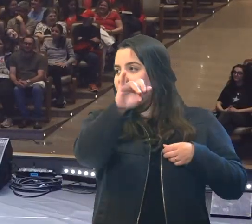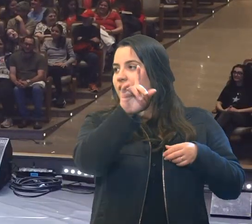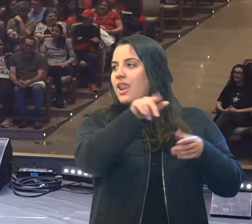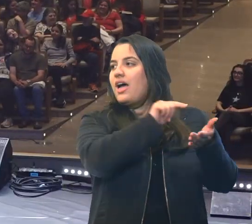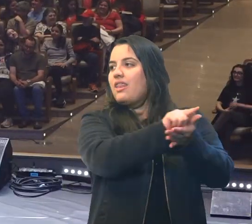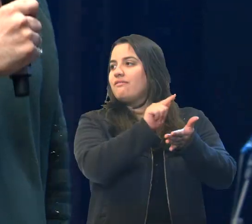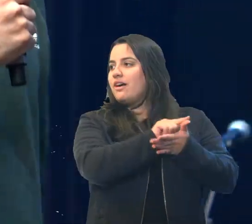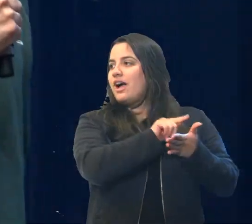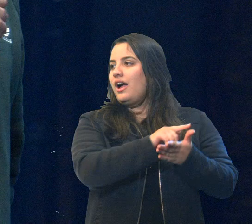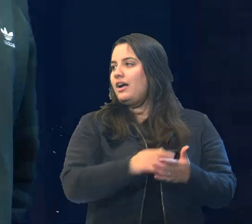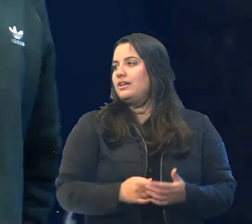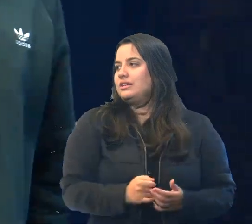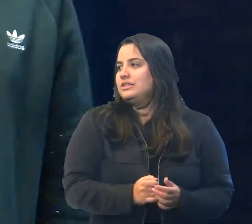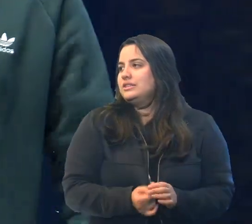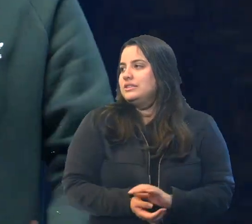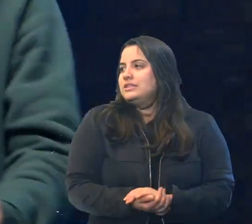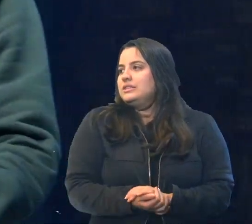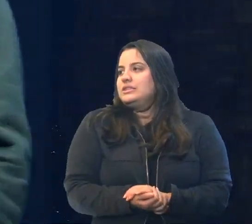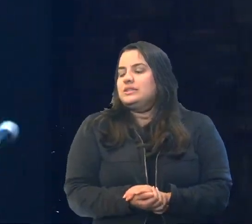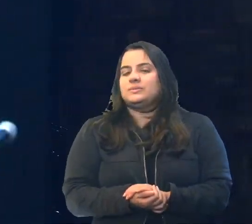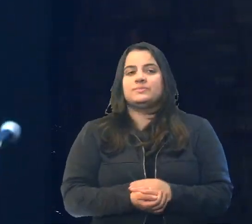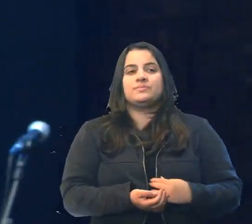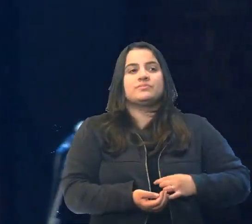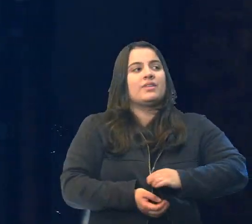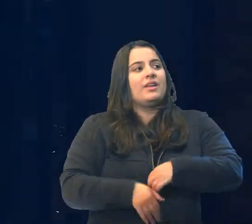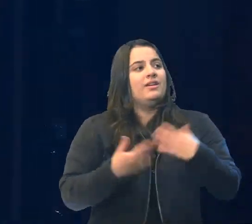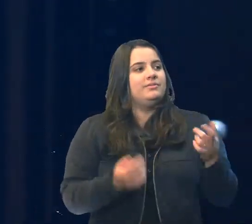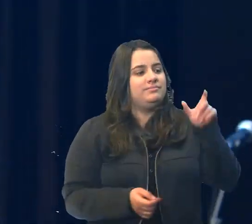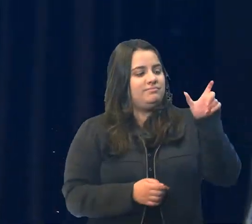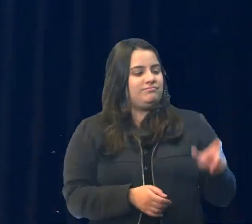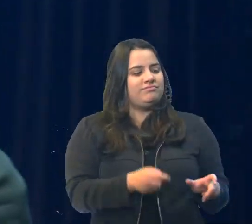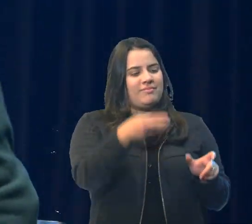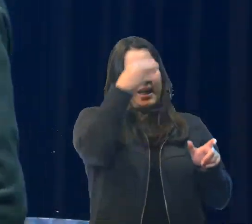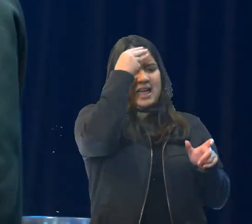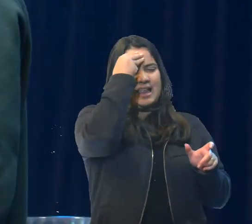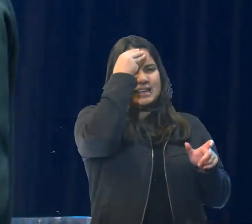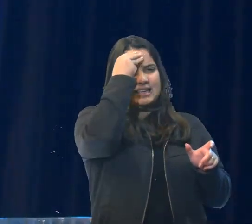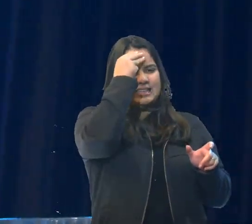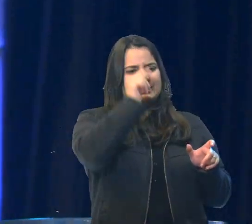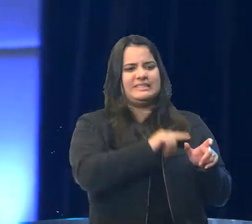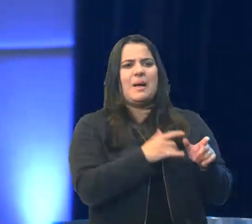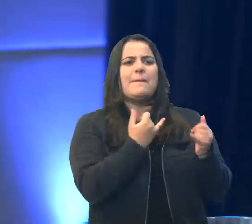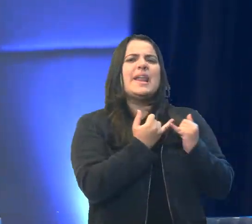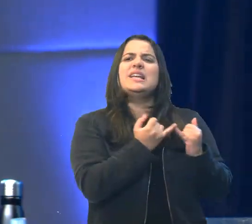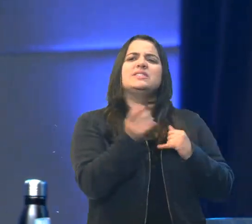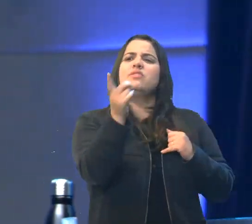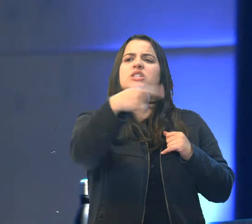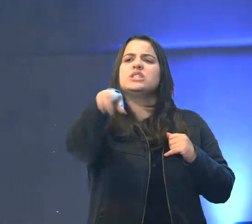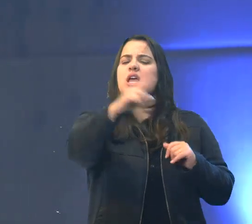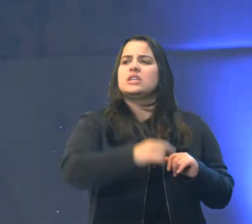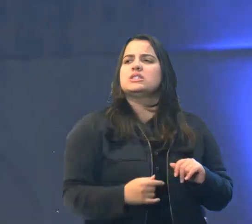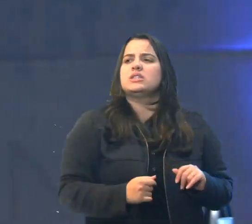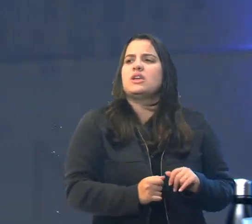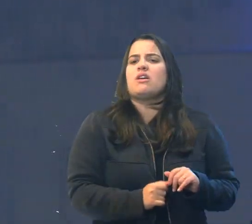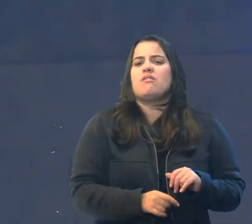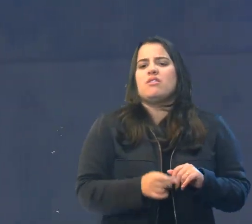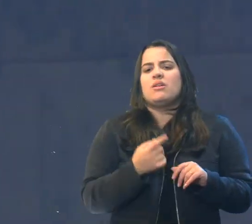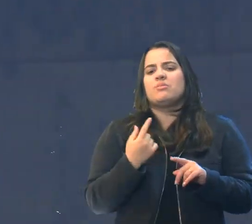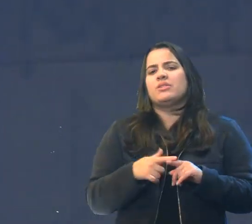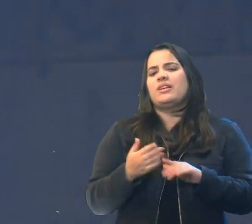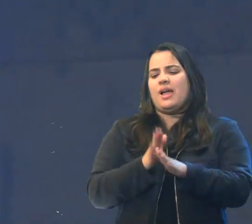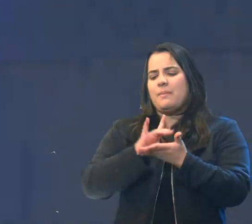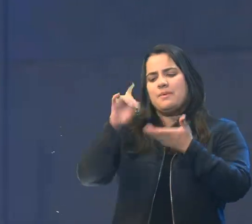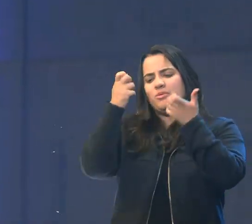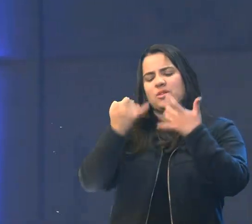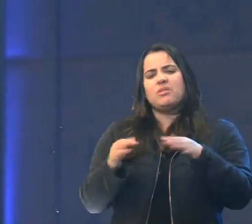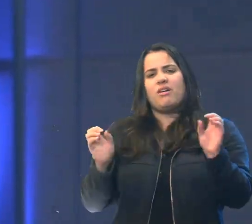louça. E parece que Maria era tipo você. Por quê? Pastor, a Bíblia não está falando nada